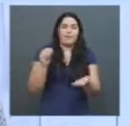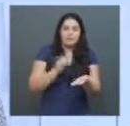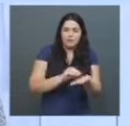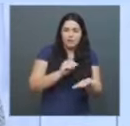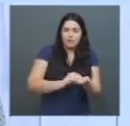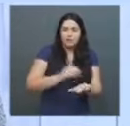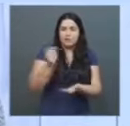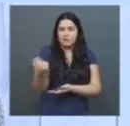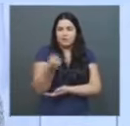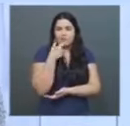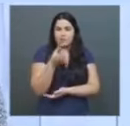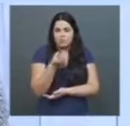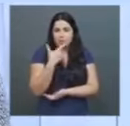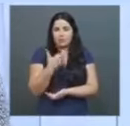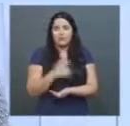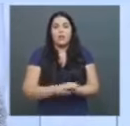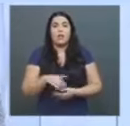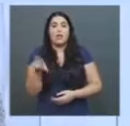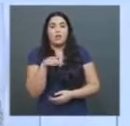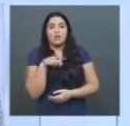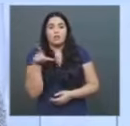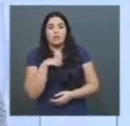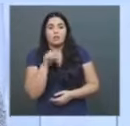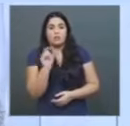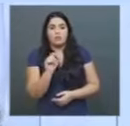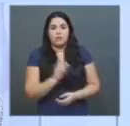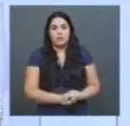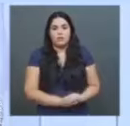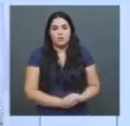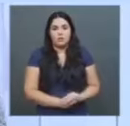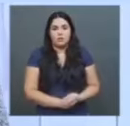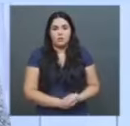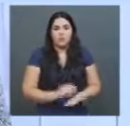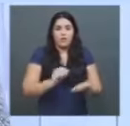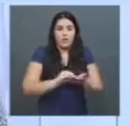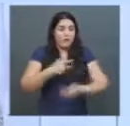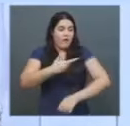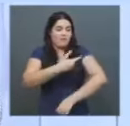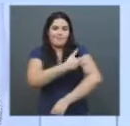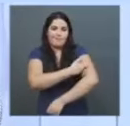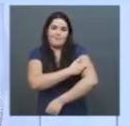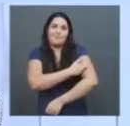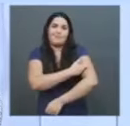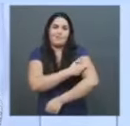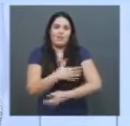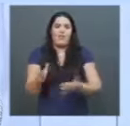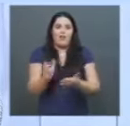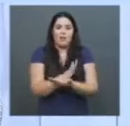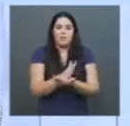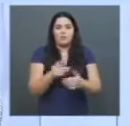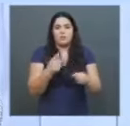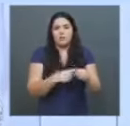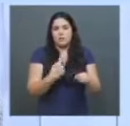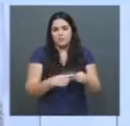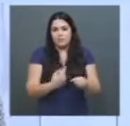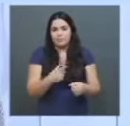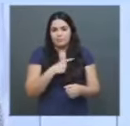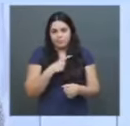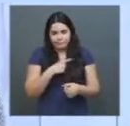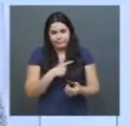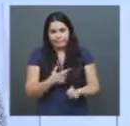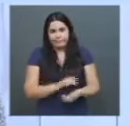medicamentosos, teve inclusive lapsos aí de falta de vacinas, né, em alguns municípios. Então